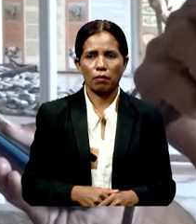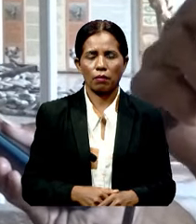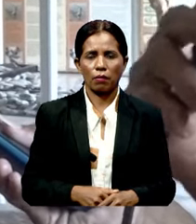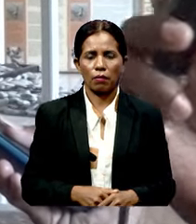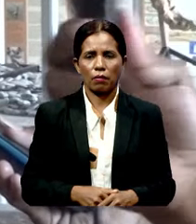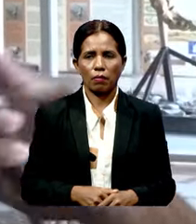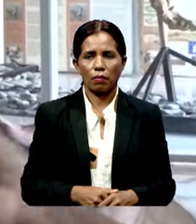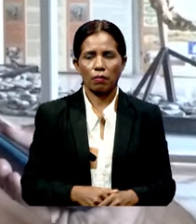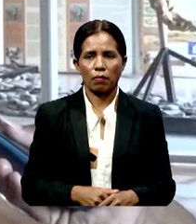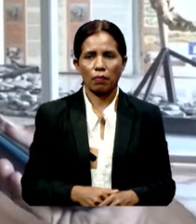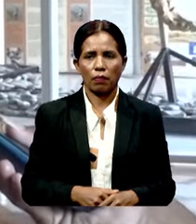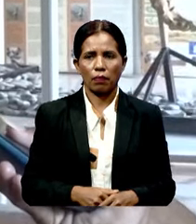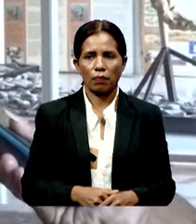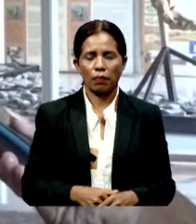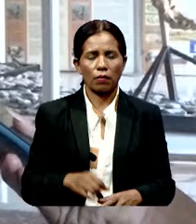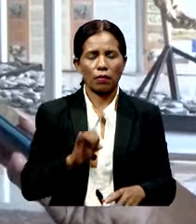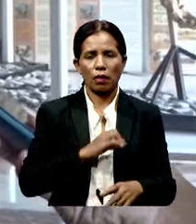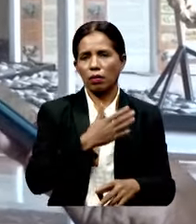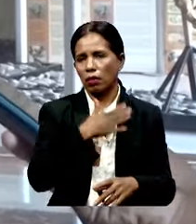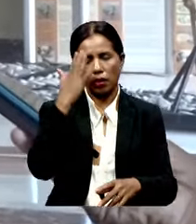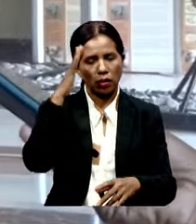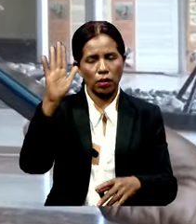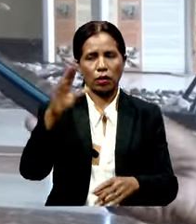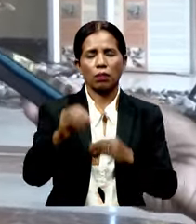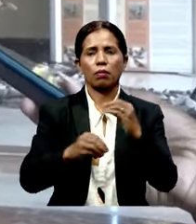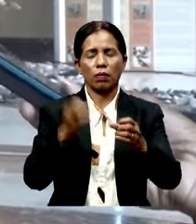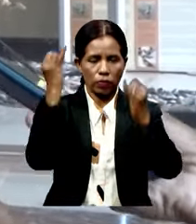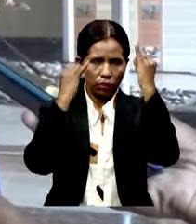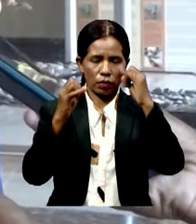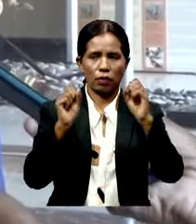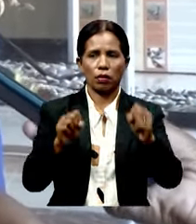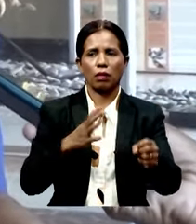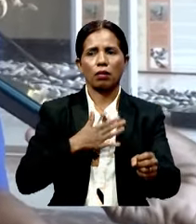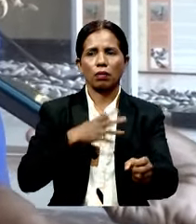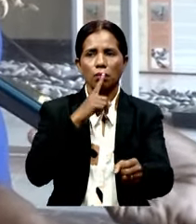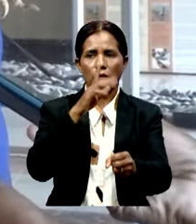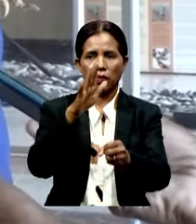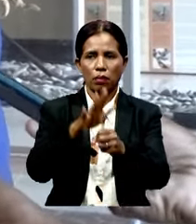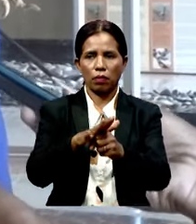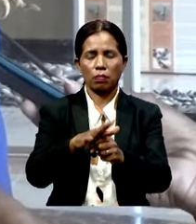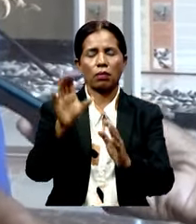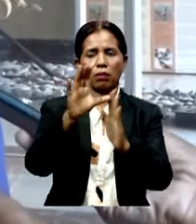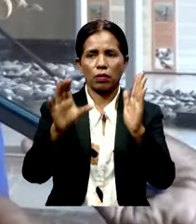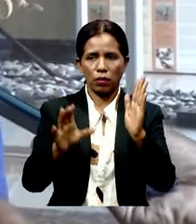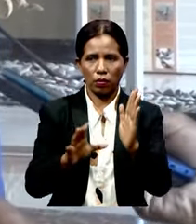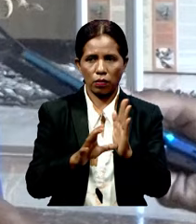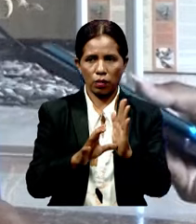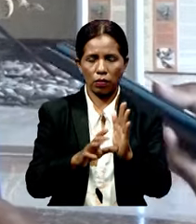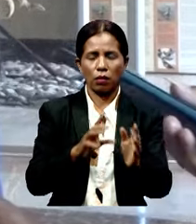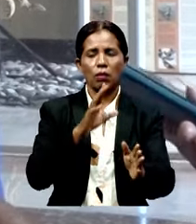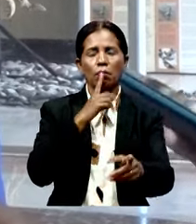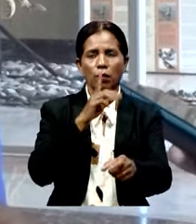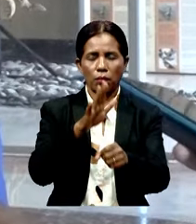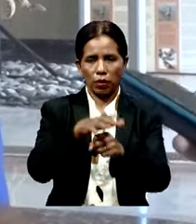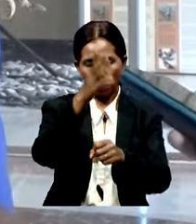Quer informação em Losca? Ao lá tem ainda né, bela confirma. Mas há um juramento né, há um juramento da Constituição, kata e juramento da